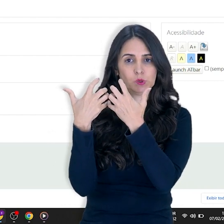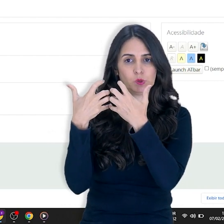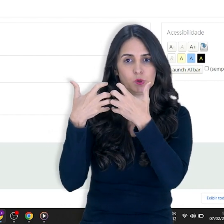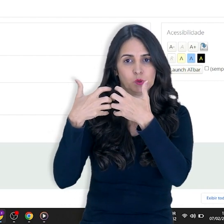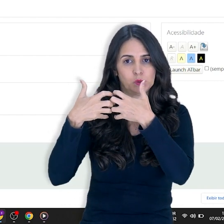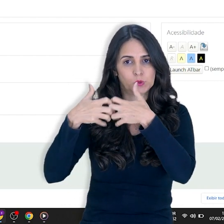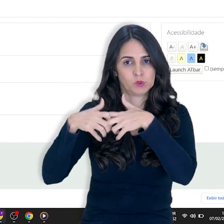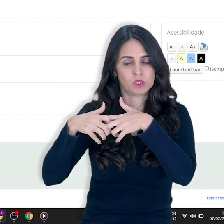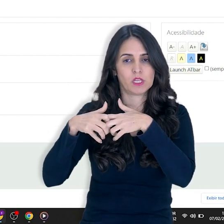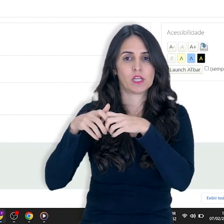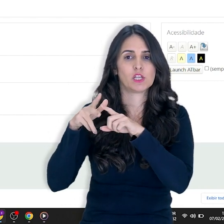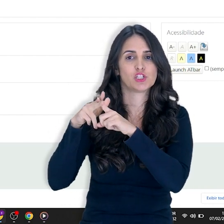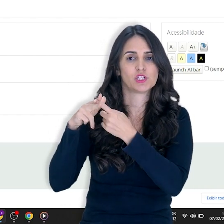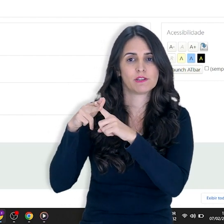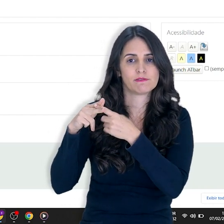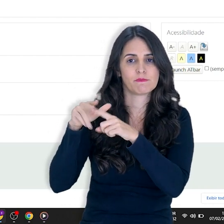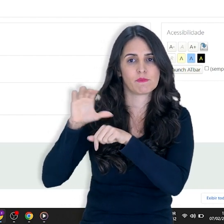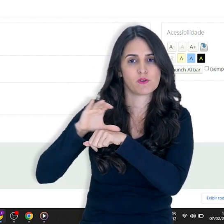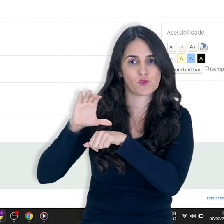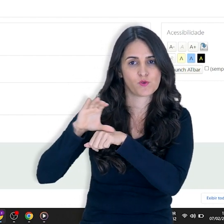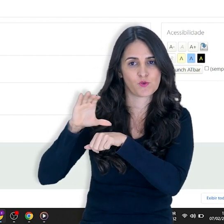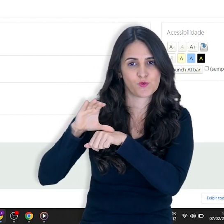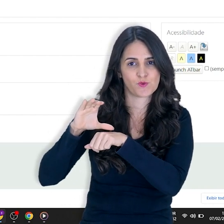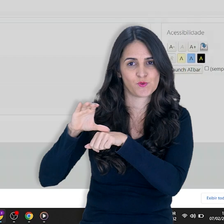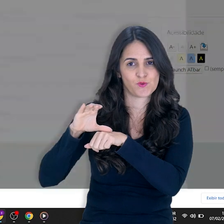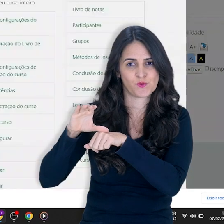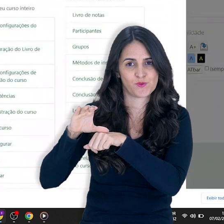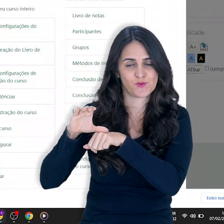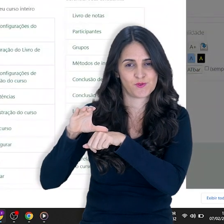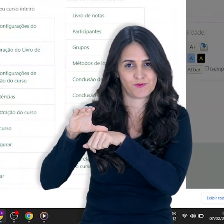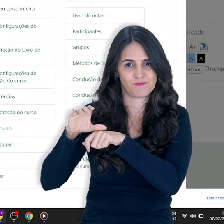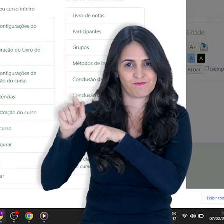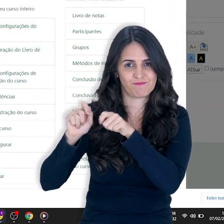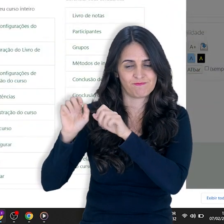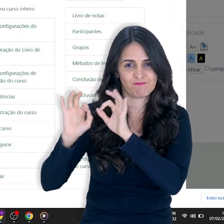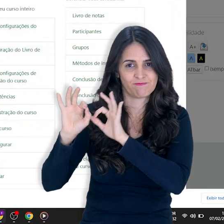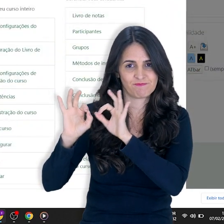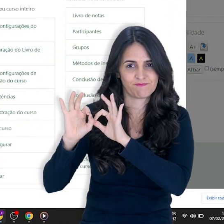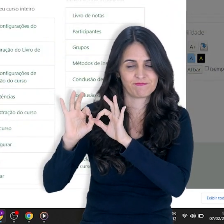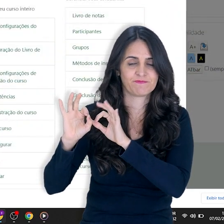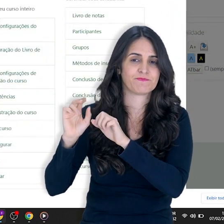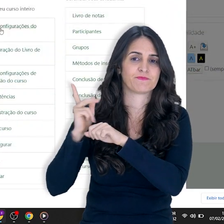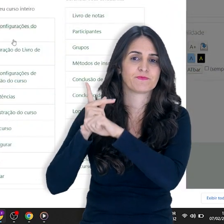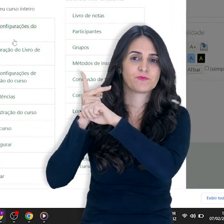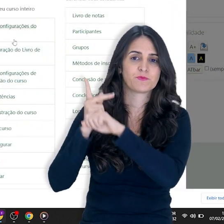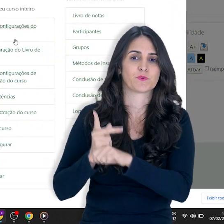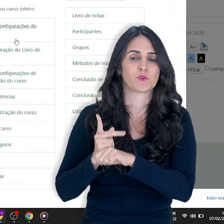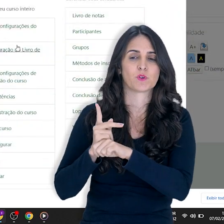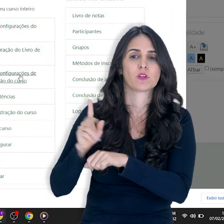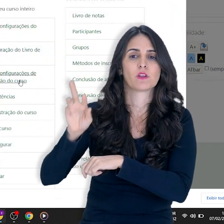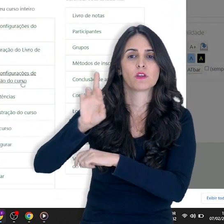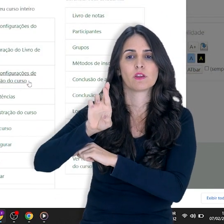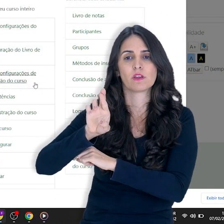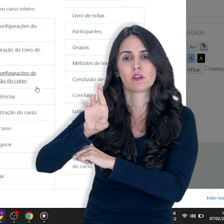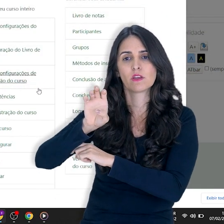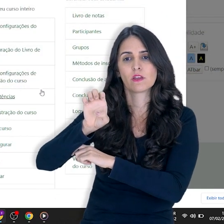rodinha dentada, gerenciamento do curso. E aí eu procuro por